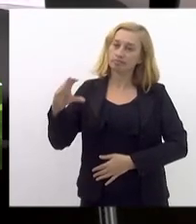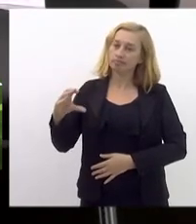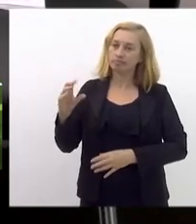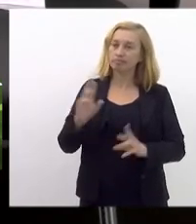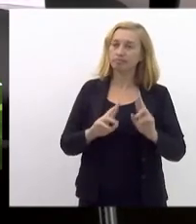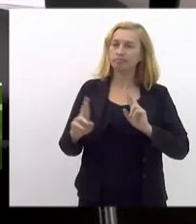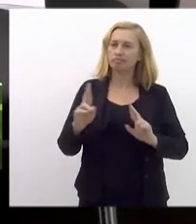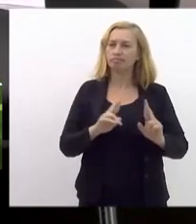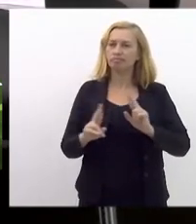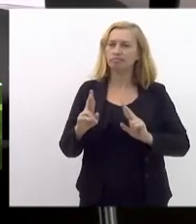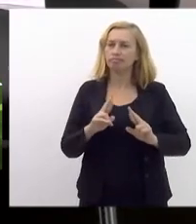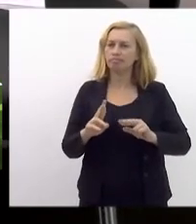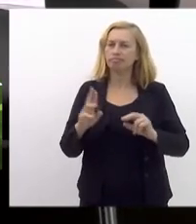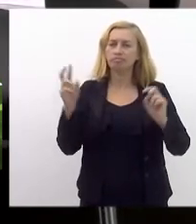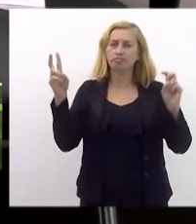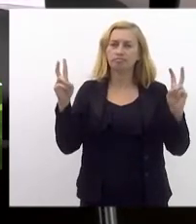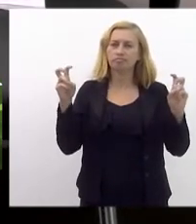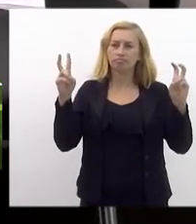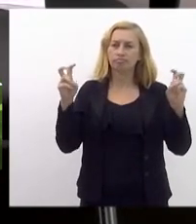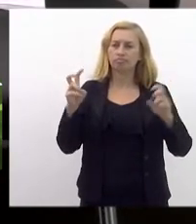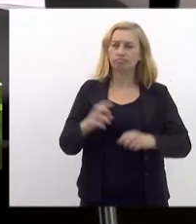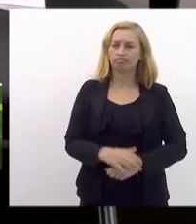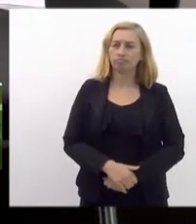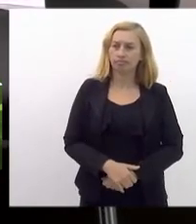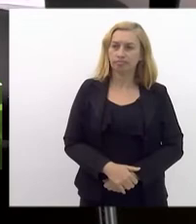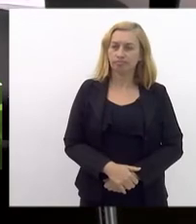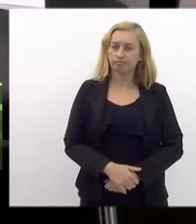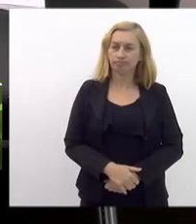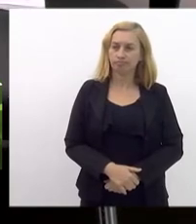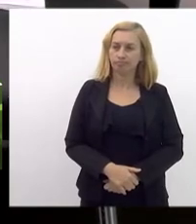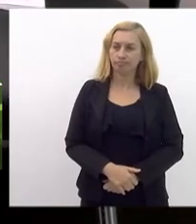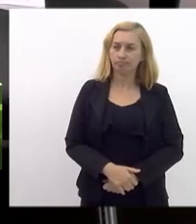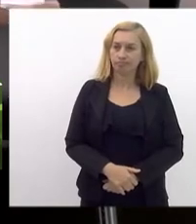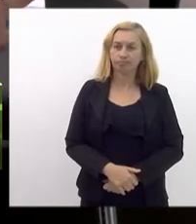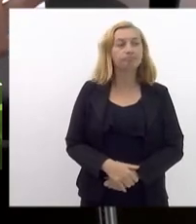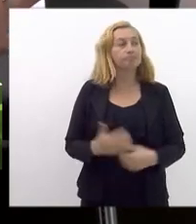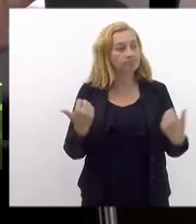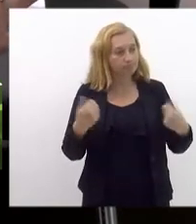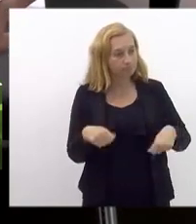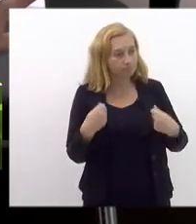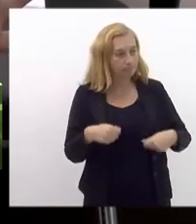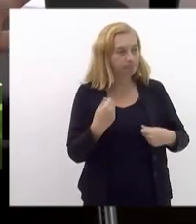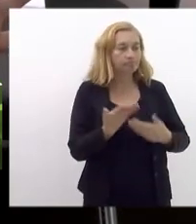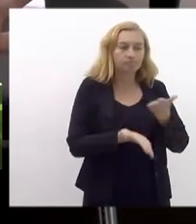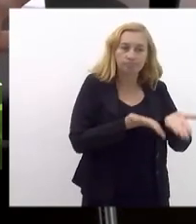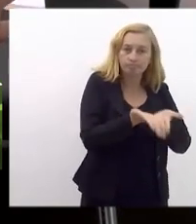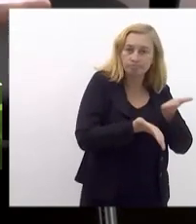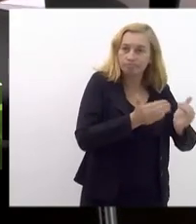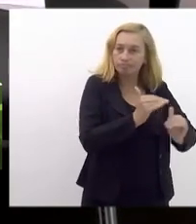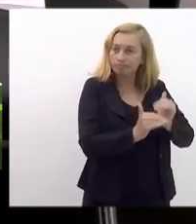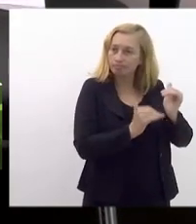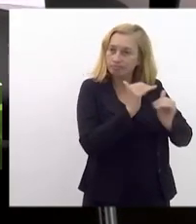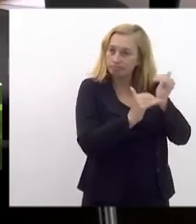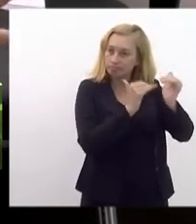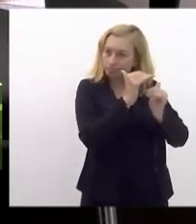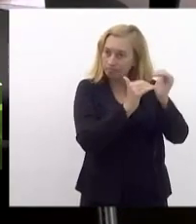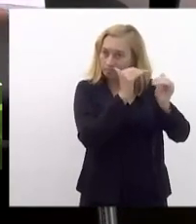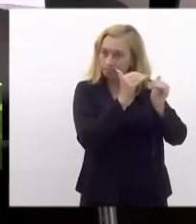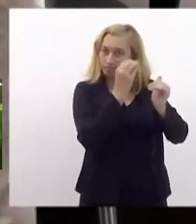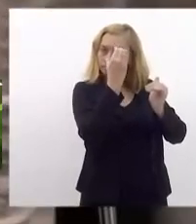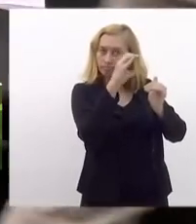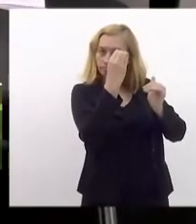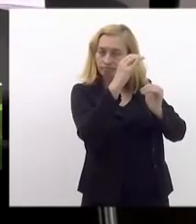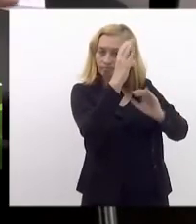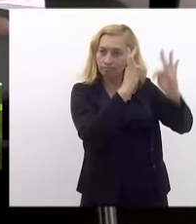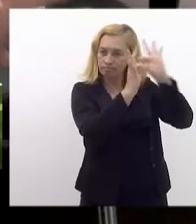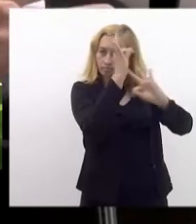relação ao tema de que nós temos que tratar do desenvolvimento da ciência, da tecnologia e